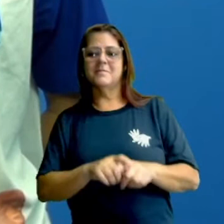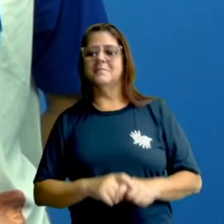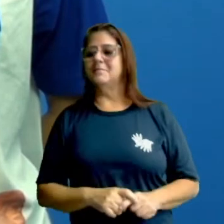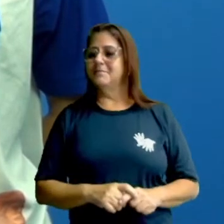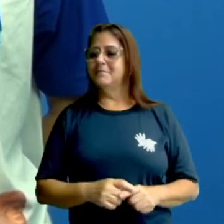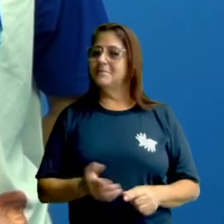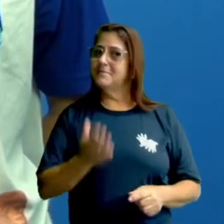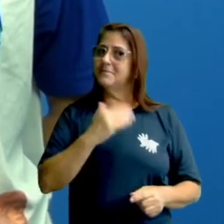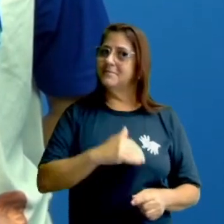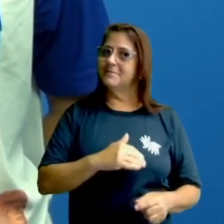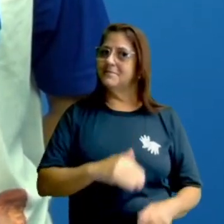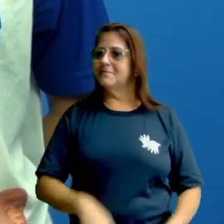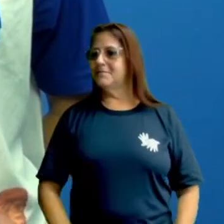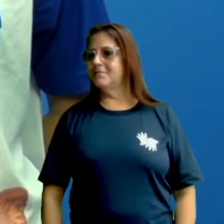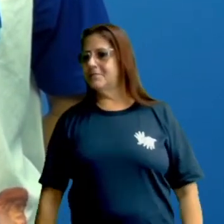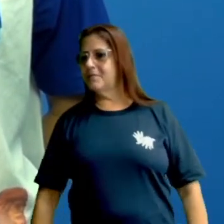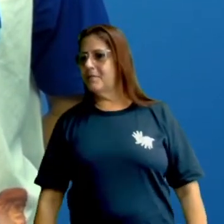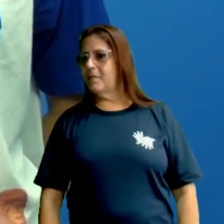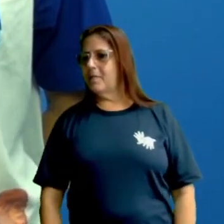cálculos. Vamos lá?